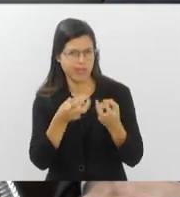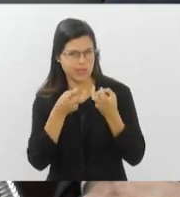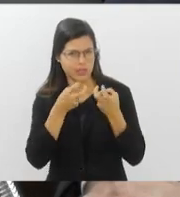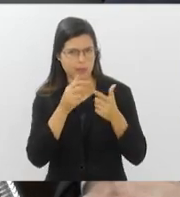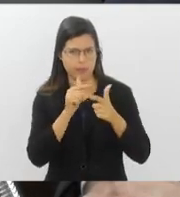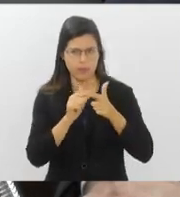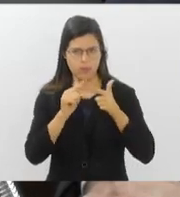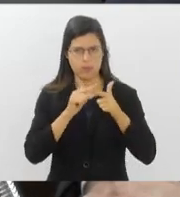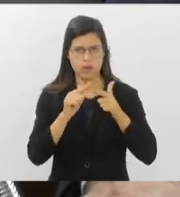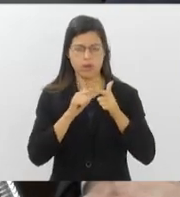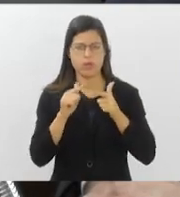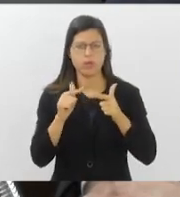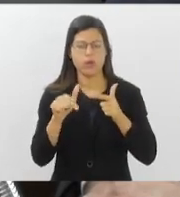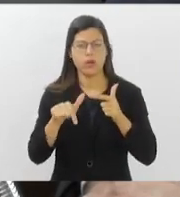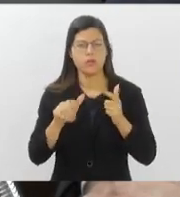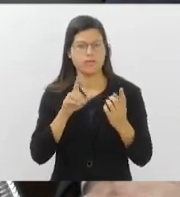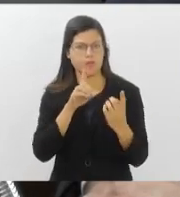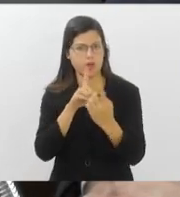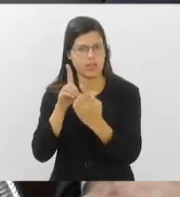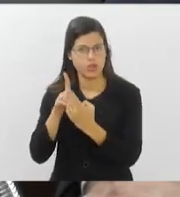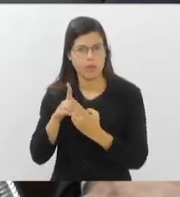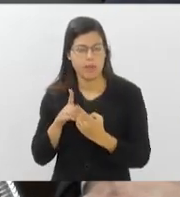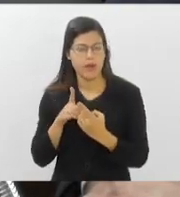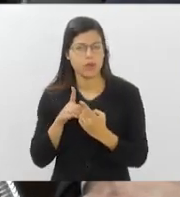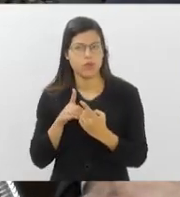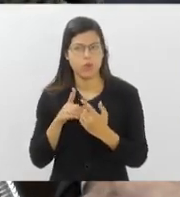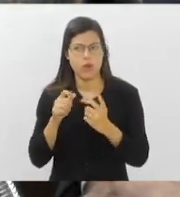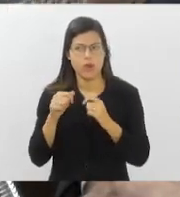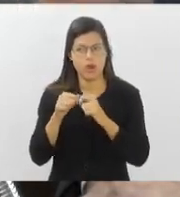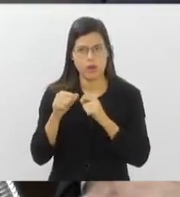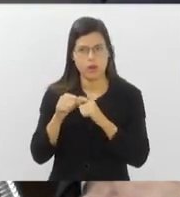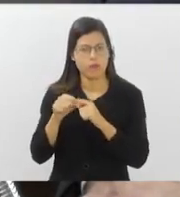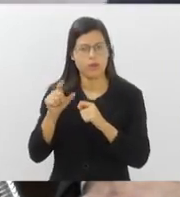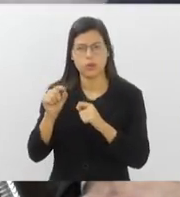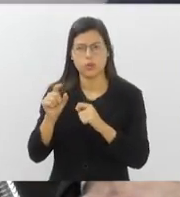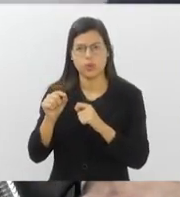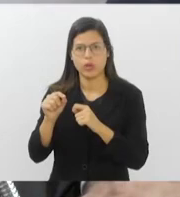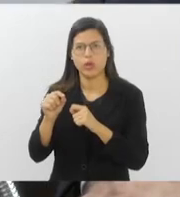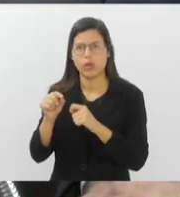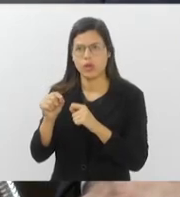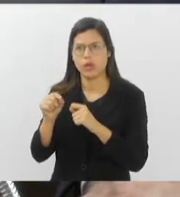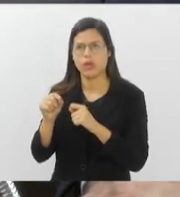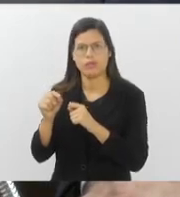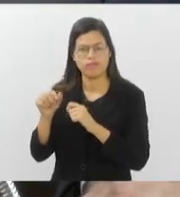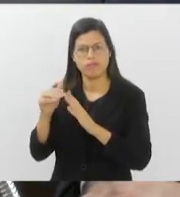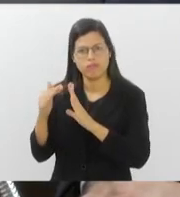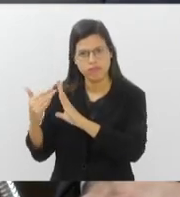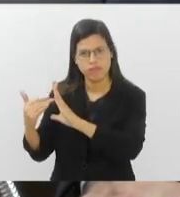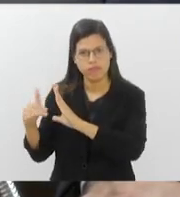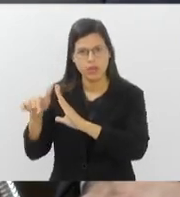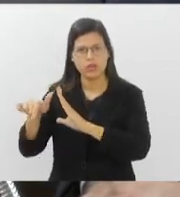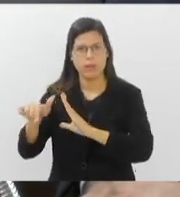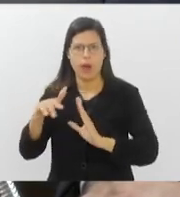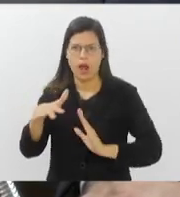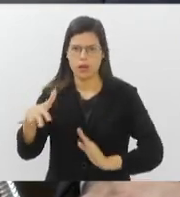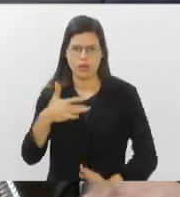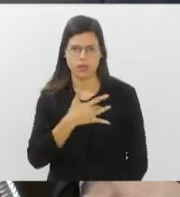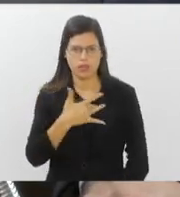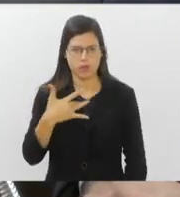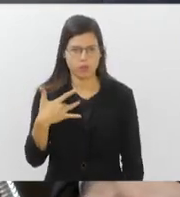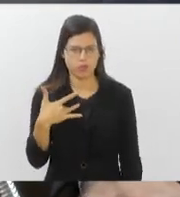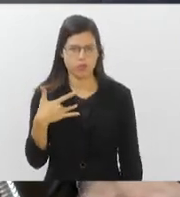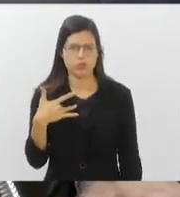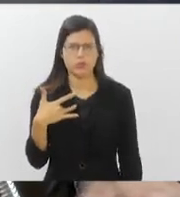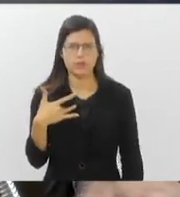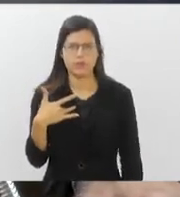problema no atendimento, ela faz essa referência, não é? Encaminha para a rede de saúde. Mas